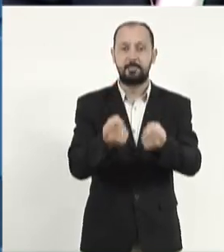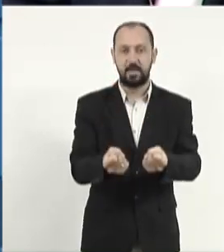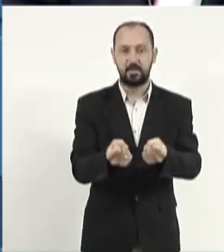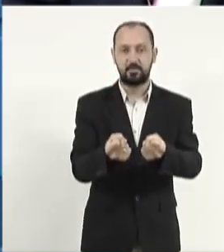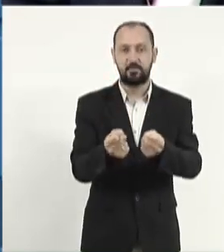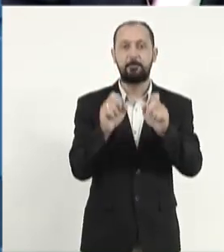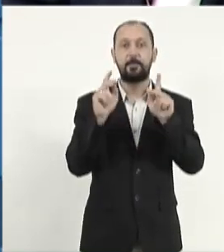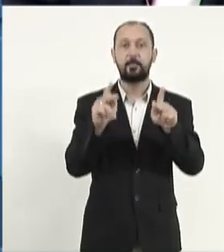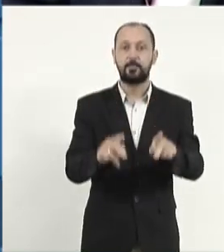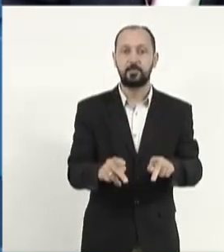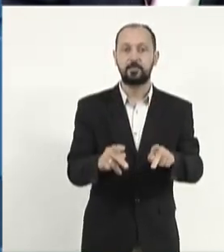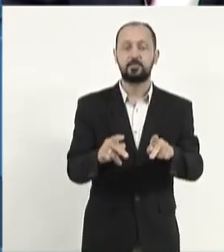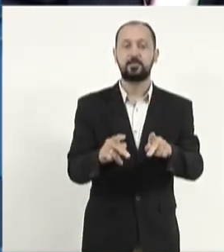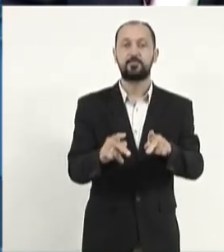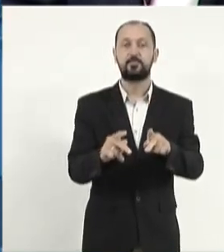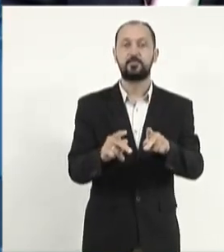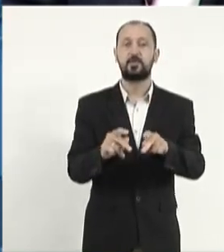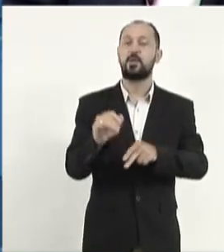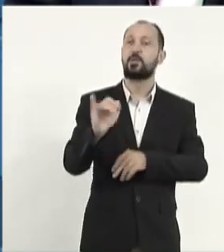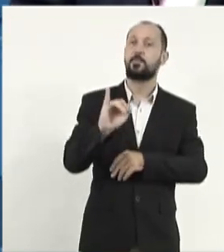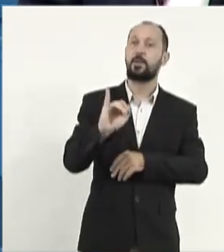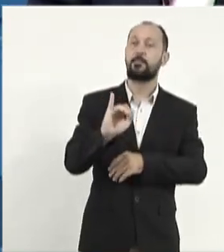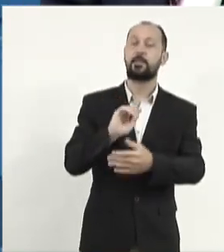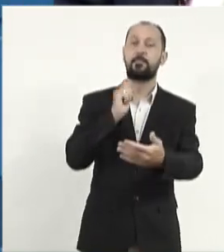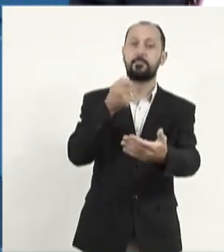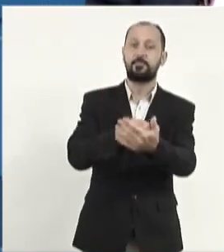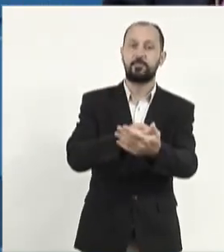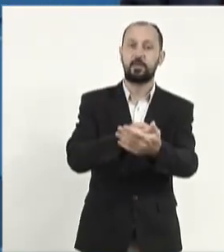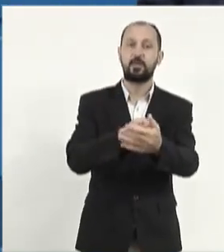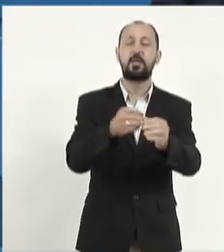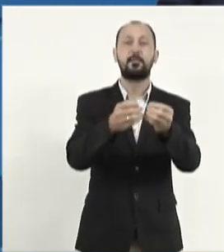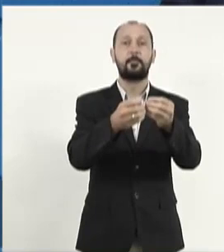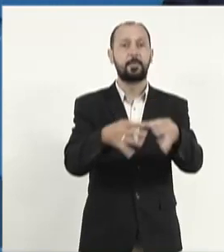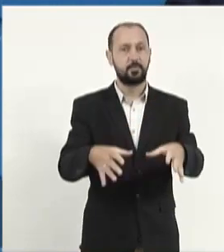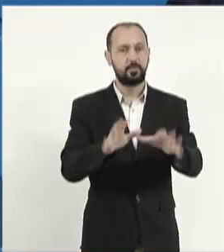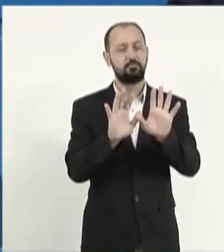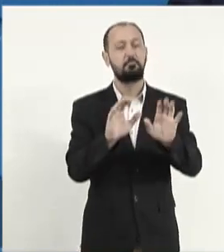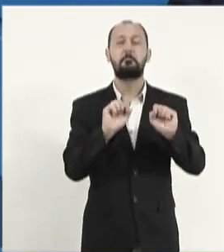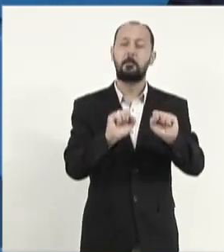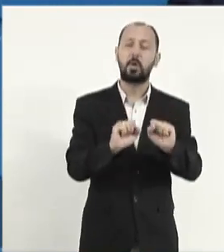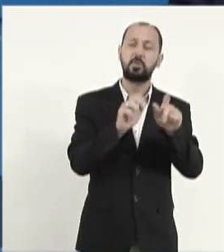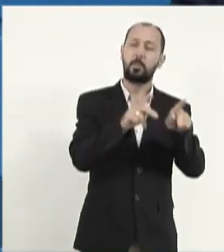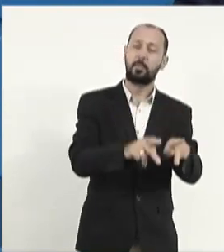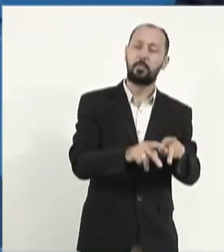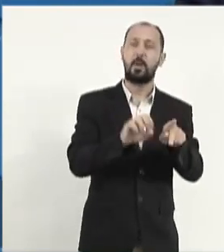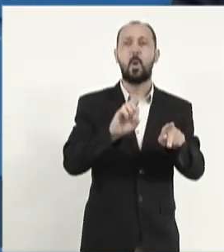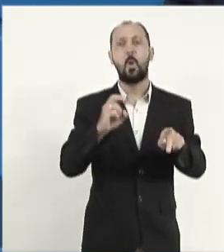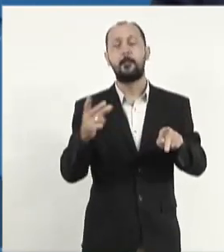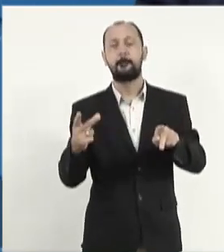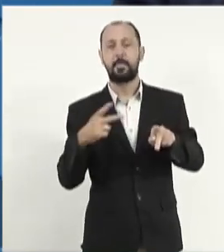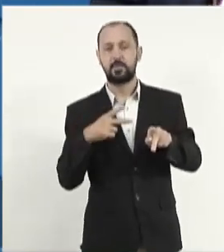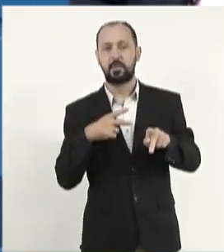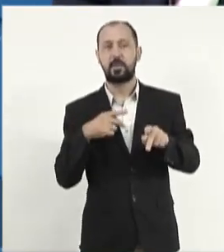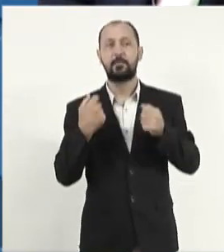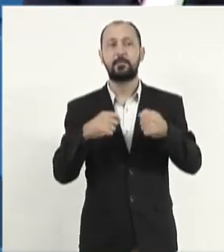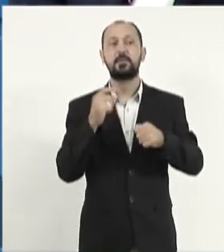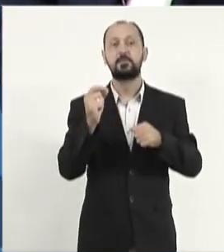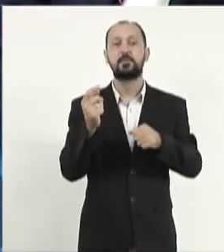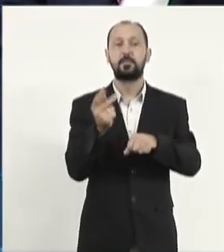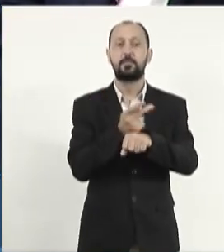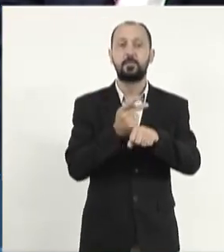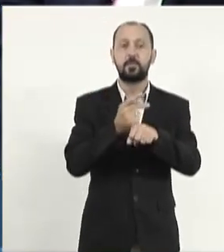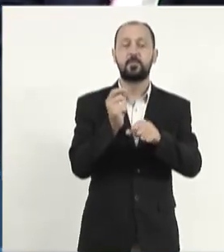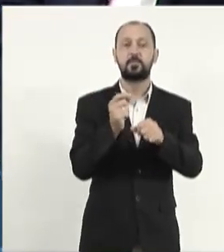a população, porque você tem que aumentar os impostos para cobrir aquele prejuízo. Então, seja empresa pública ou privada, ela tem que buscar a